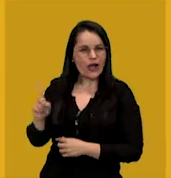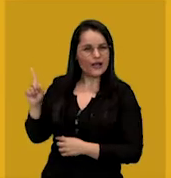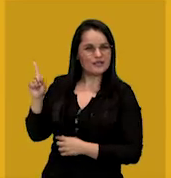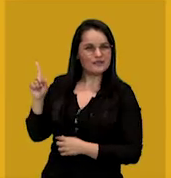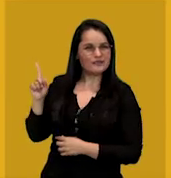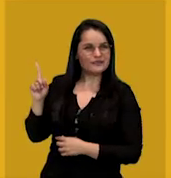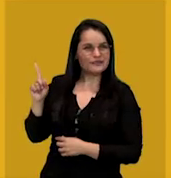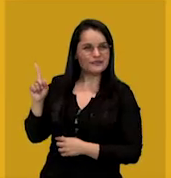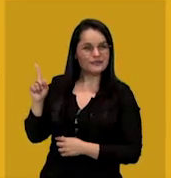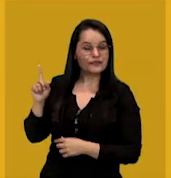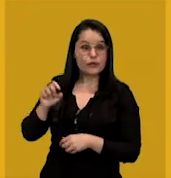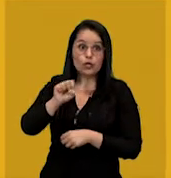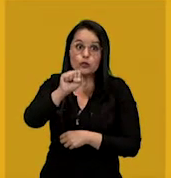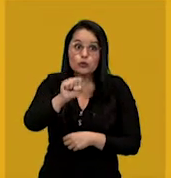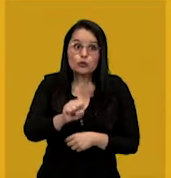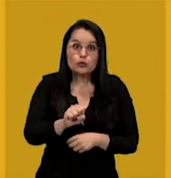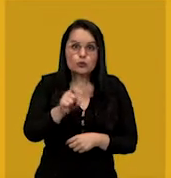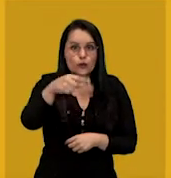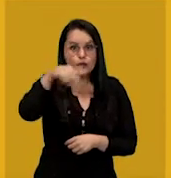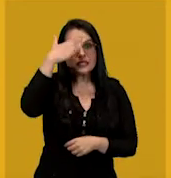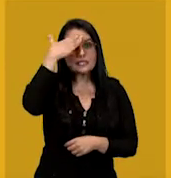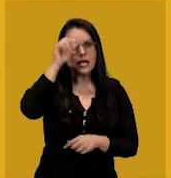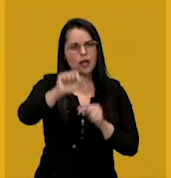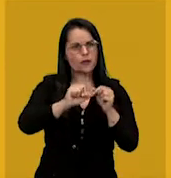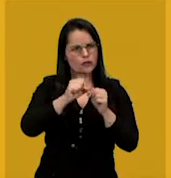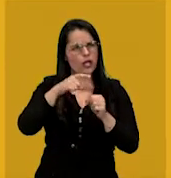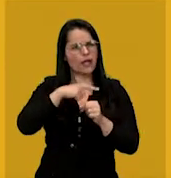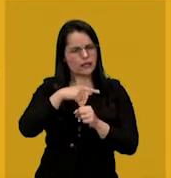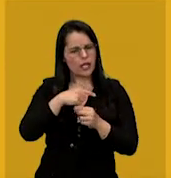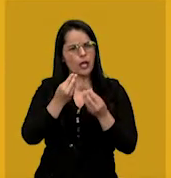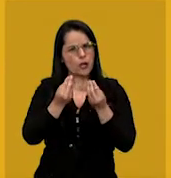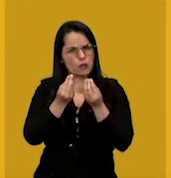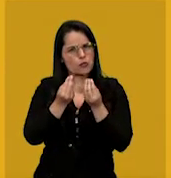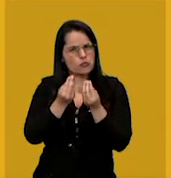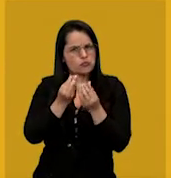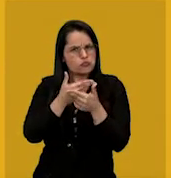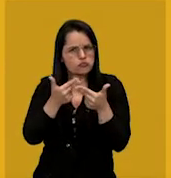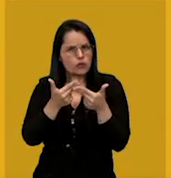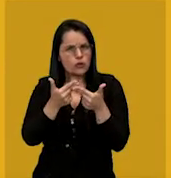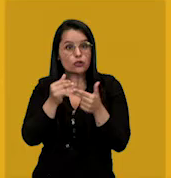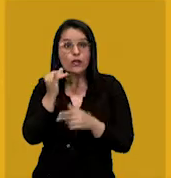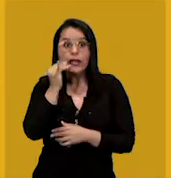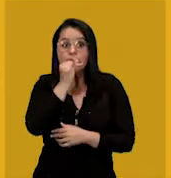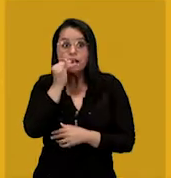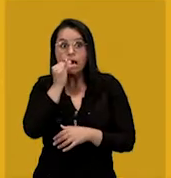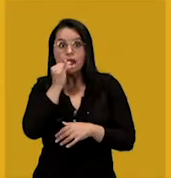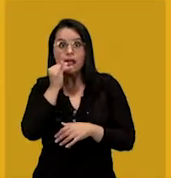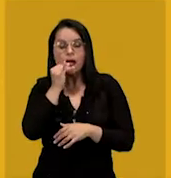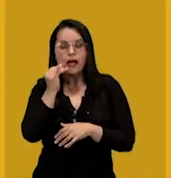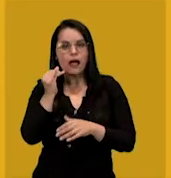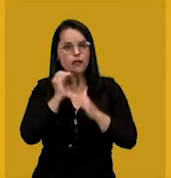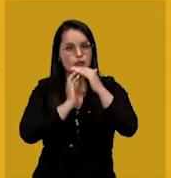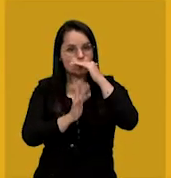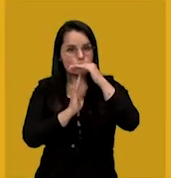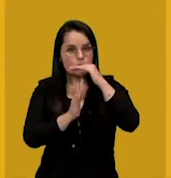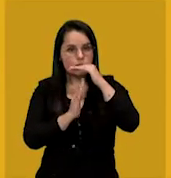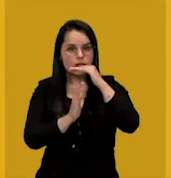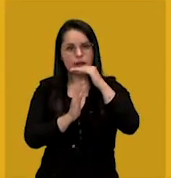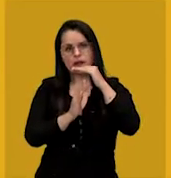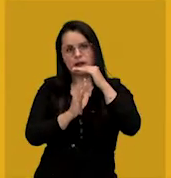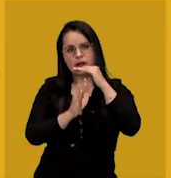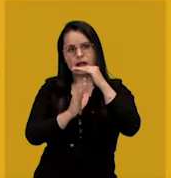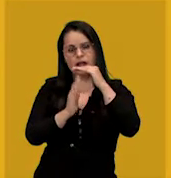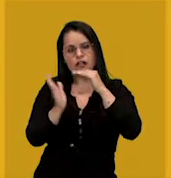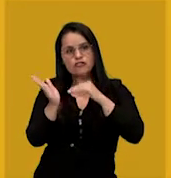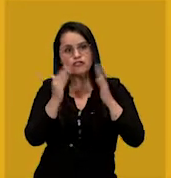região sul, vocês devem saber, que é muito habitada por imigrantes italianos e alemães, que vieram morar no